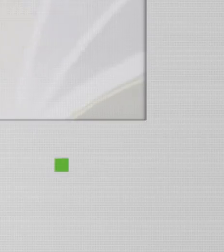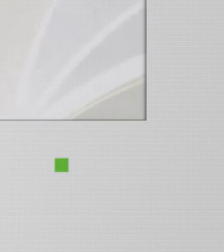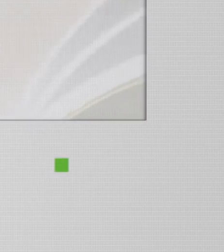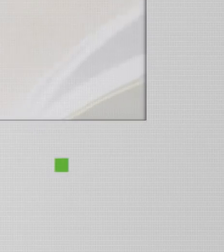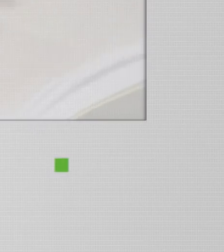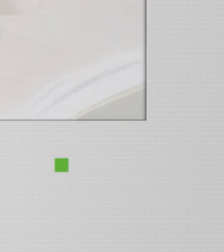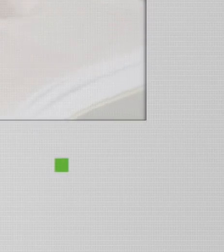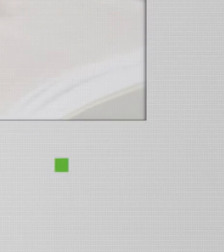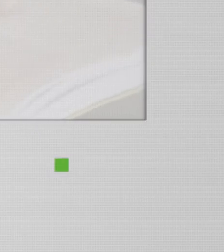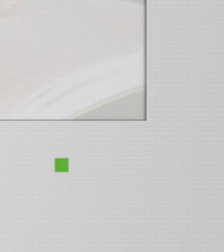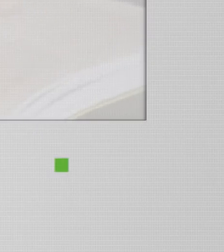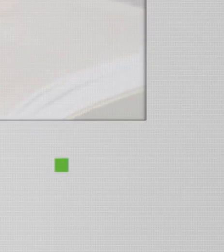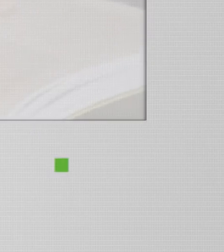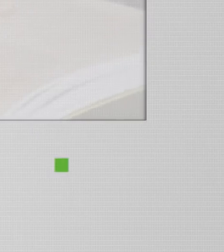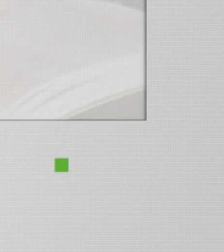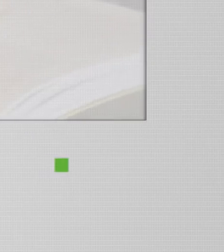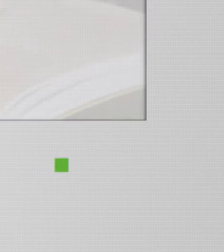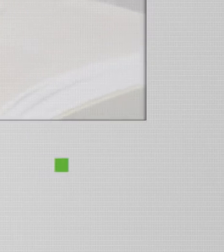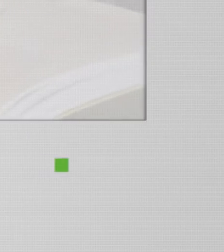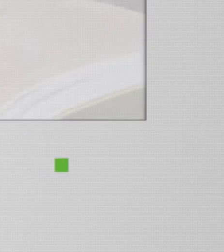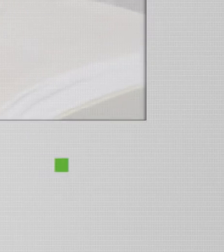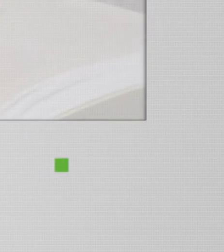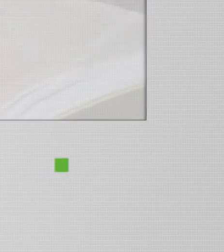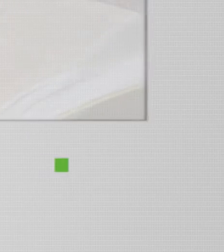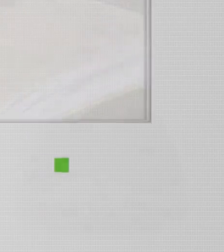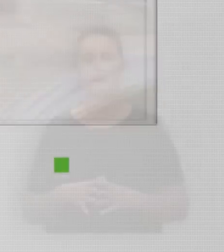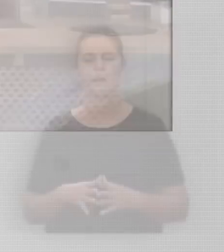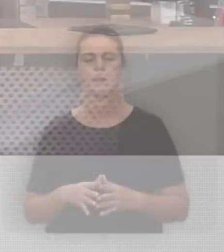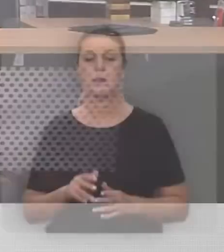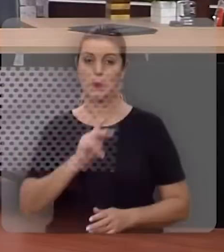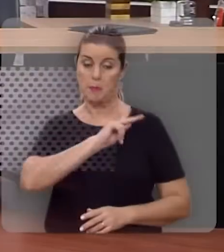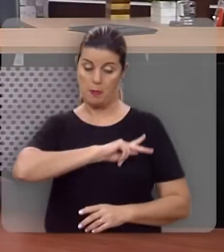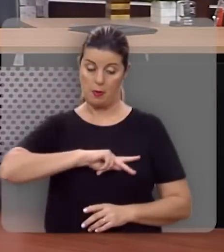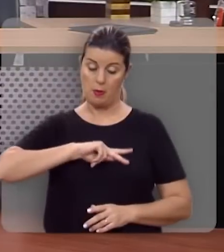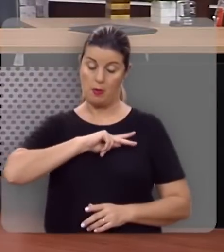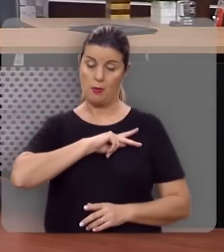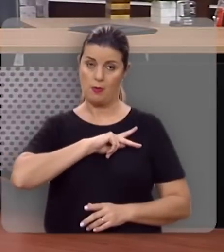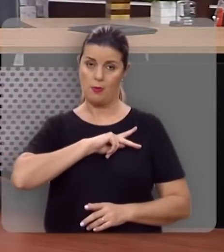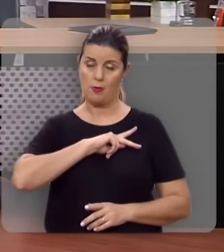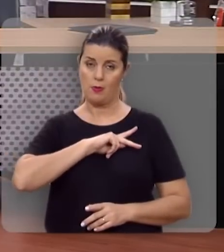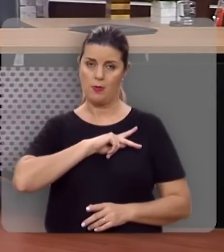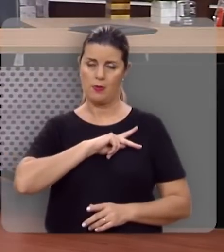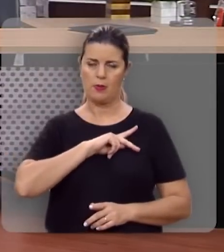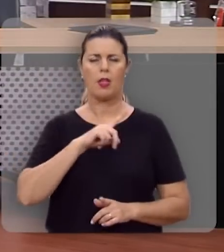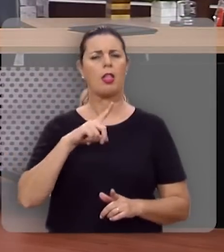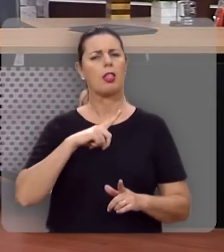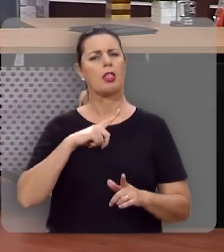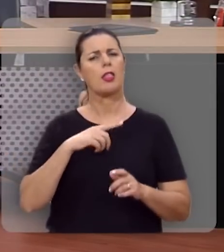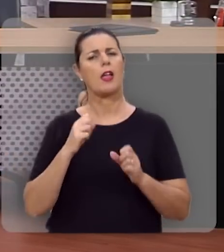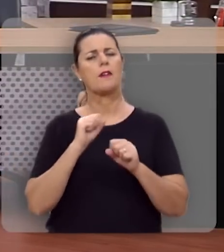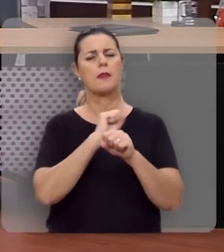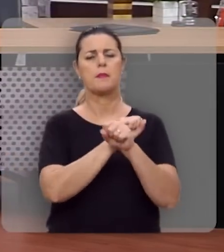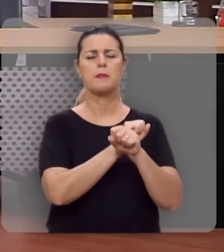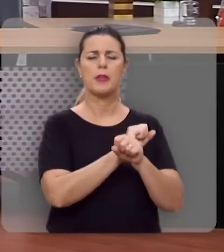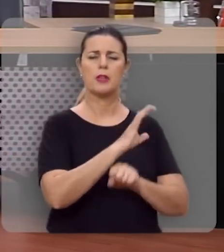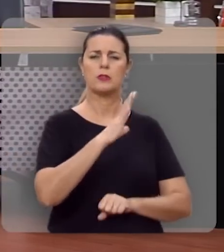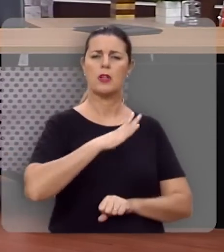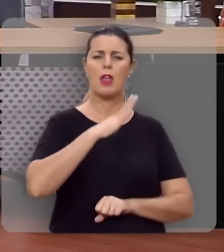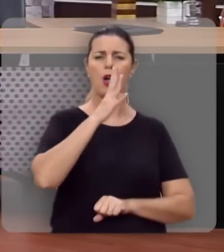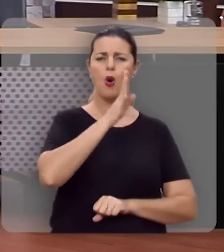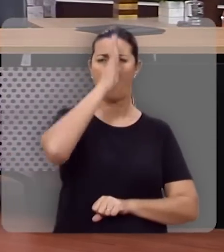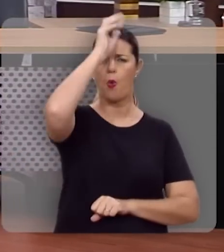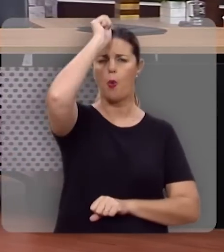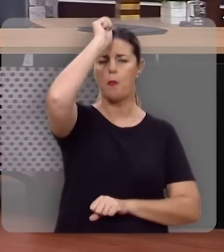o Deus da paz será convosco. O apóstolo Paulo estava preso na cidade de